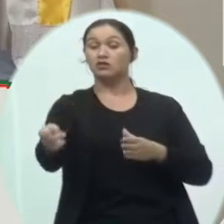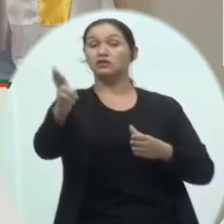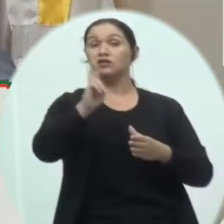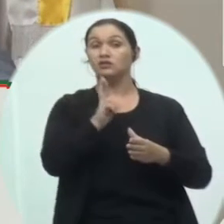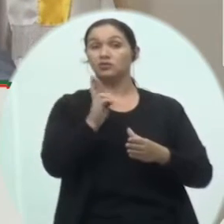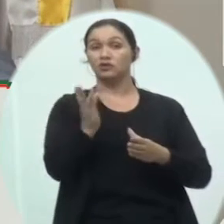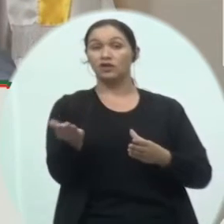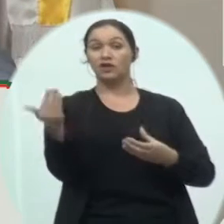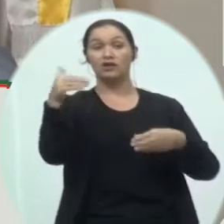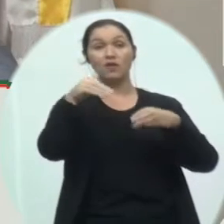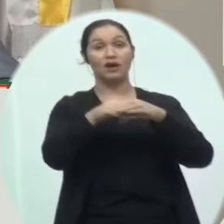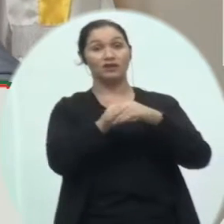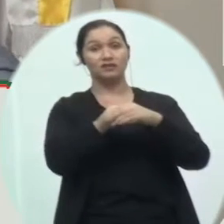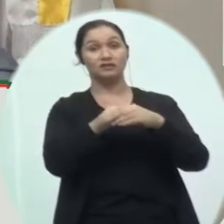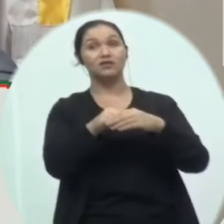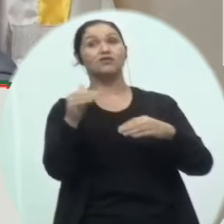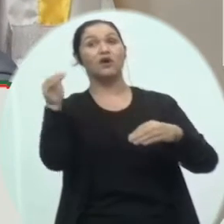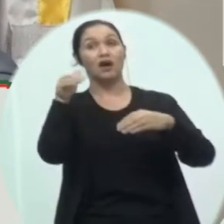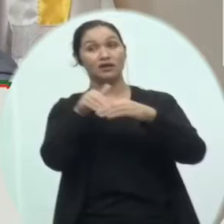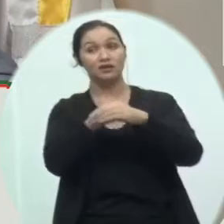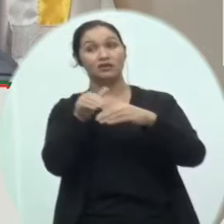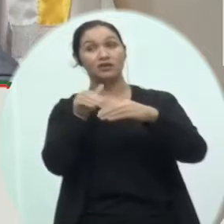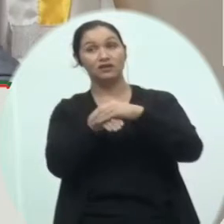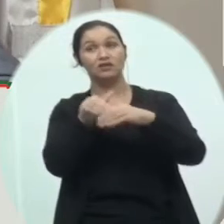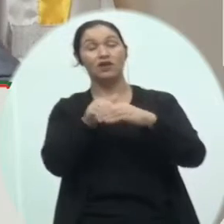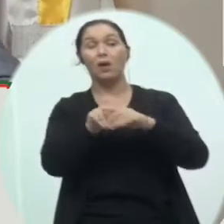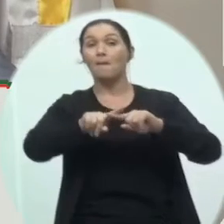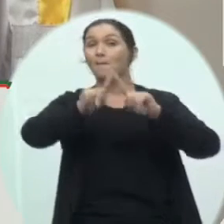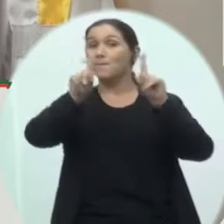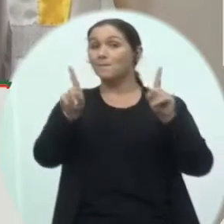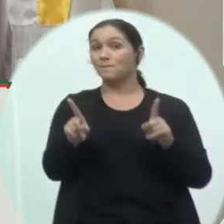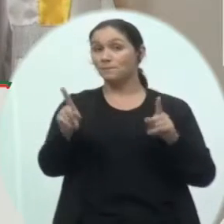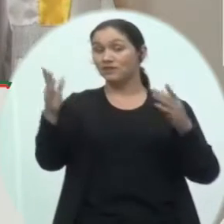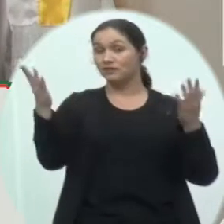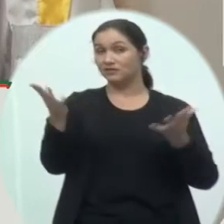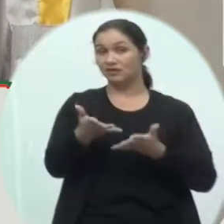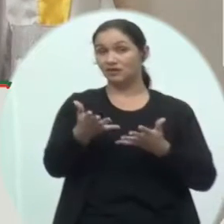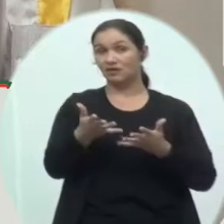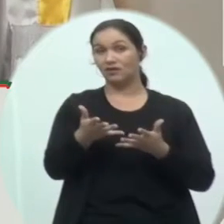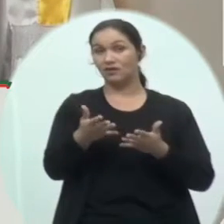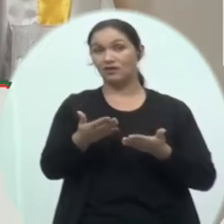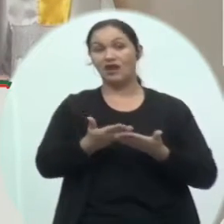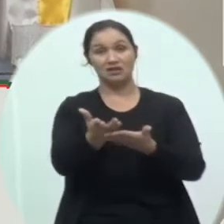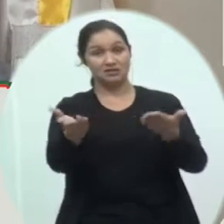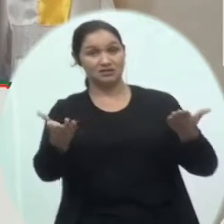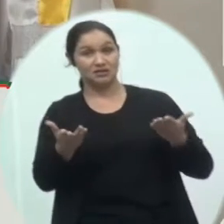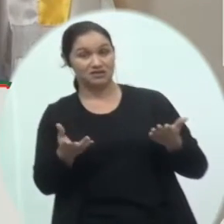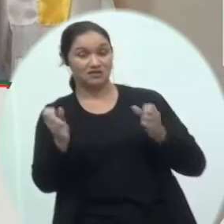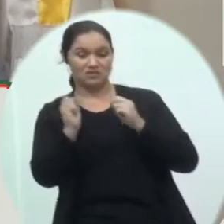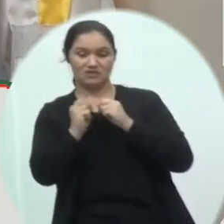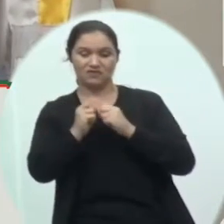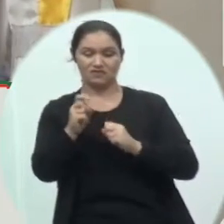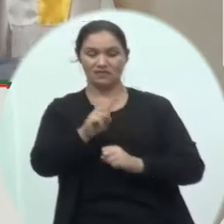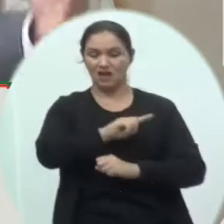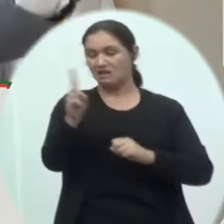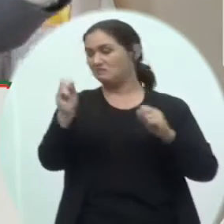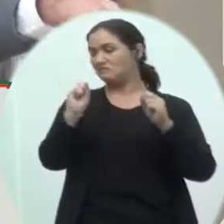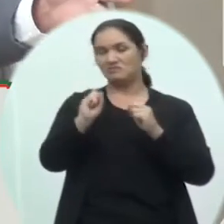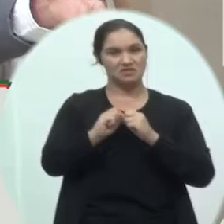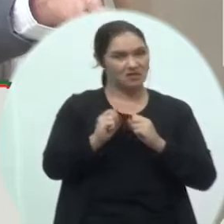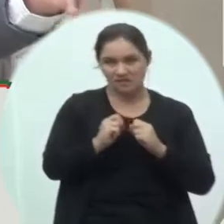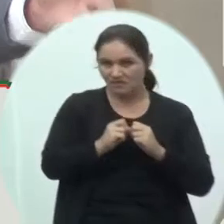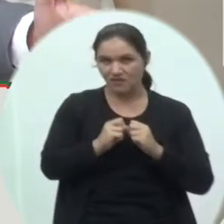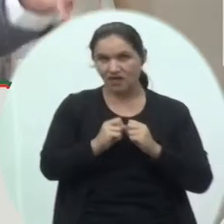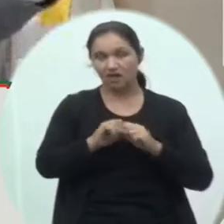apurada. Com relação às licitações, estão fazendo, não estão fazendo, se vai fazer, se não vai, o vereador